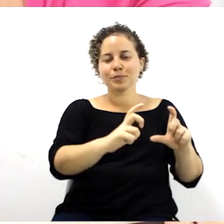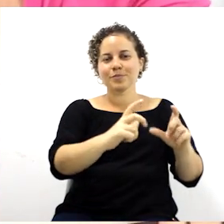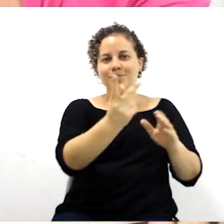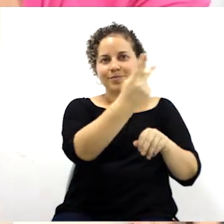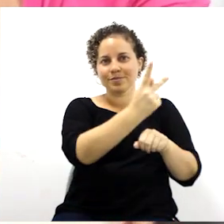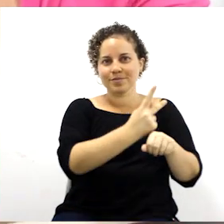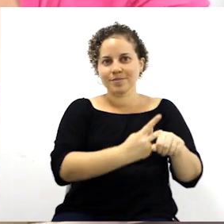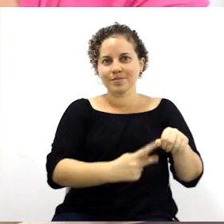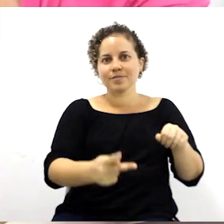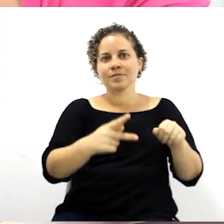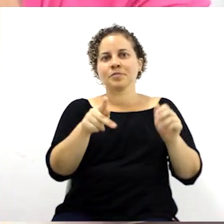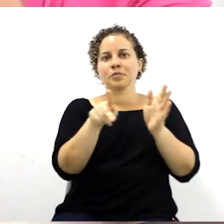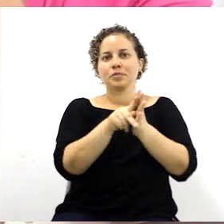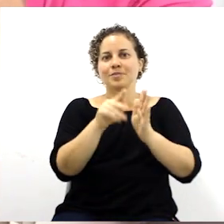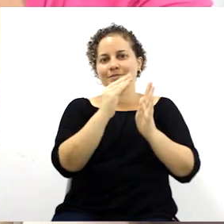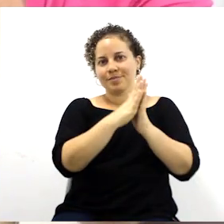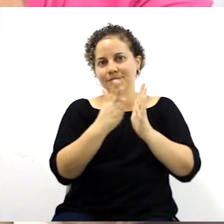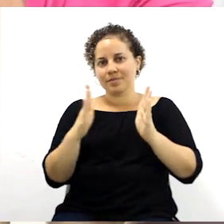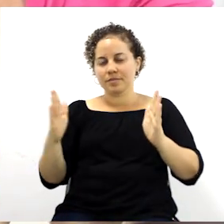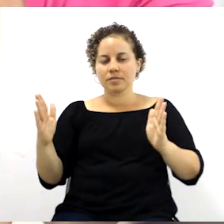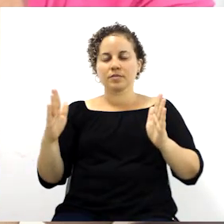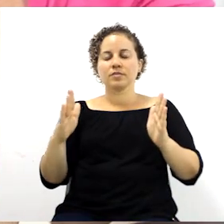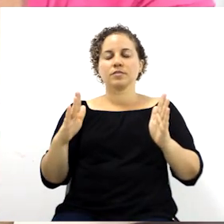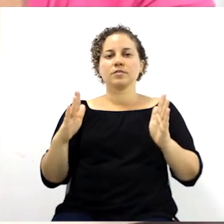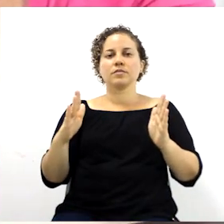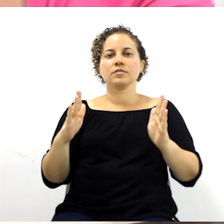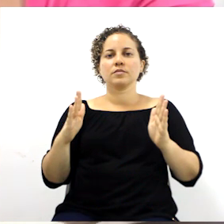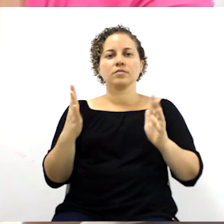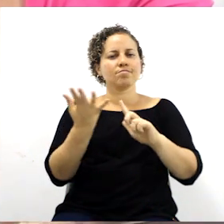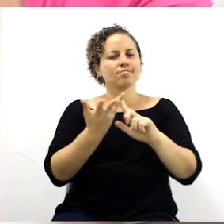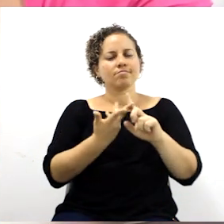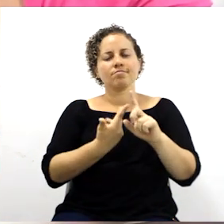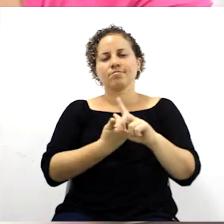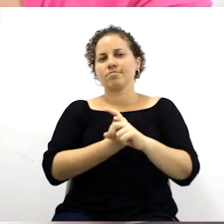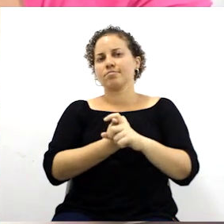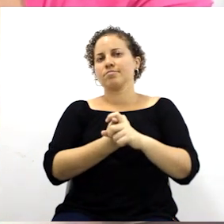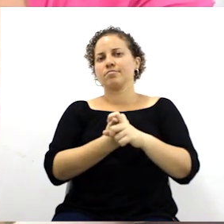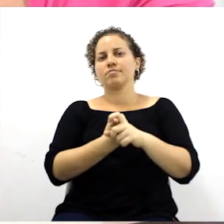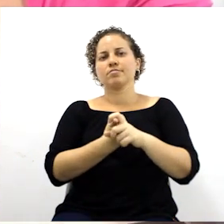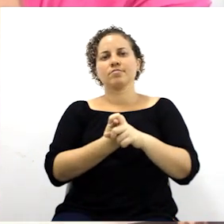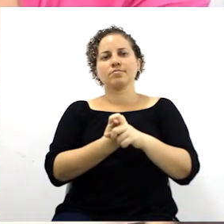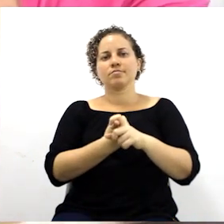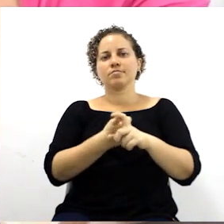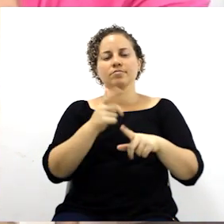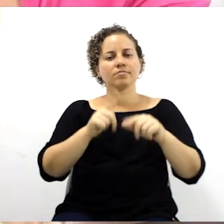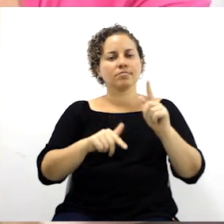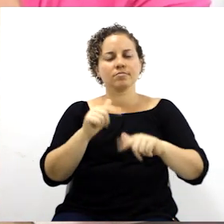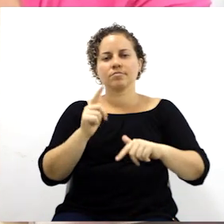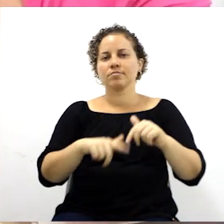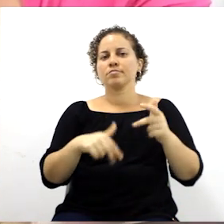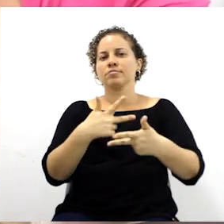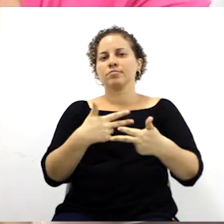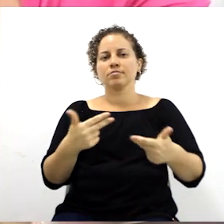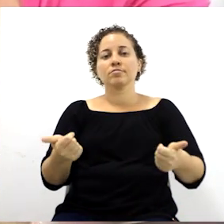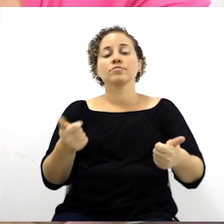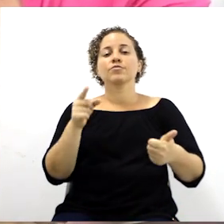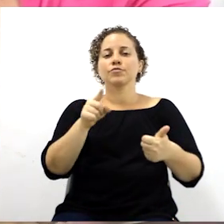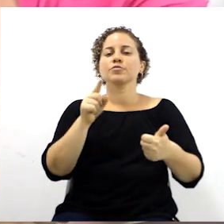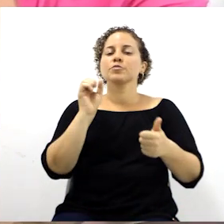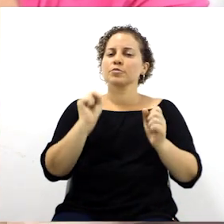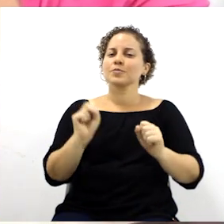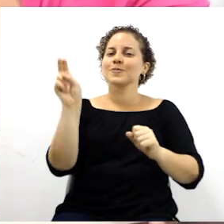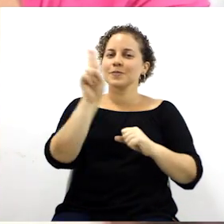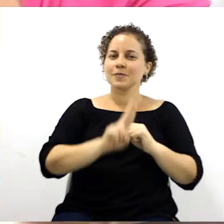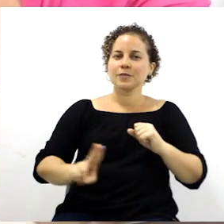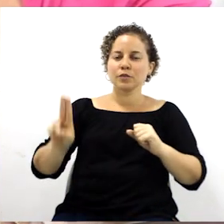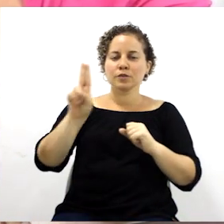serviço que a biblioteca oferece, enfim. Existe uma série de ferramentas, vamos dizer, que você pode utilizar,